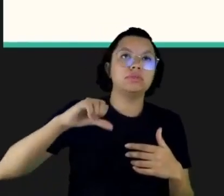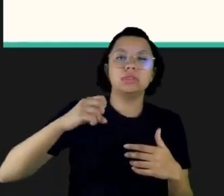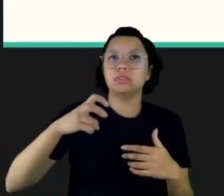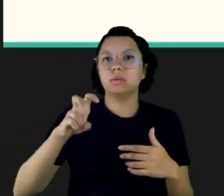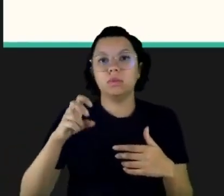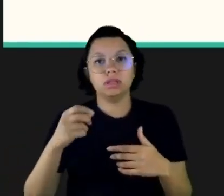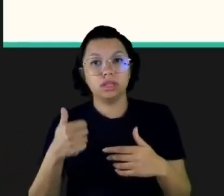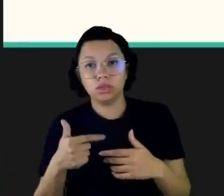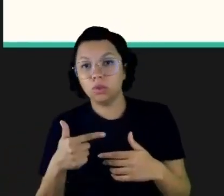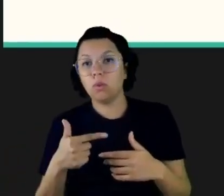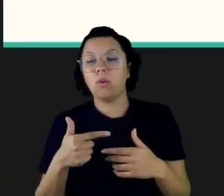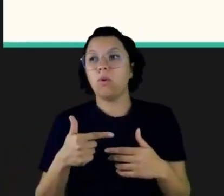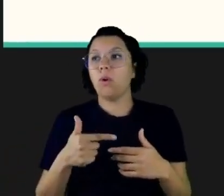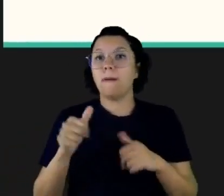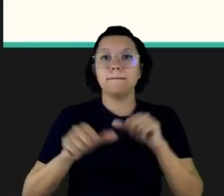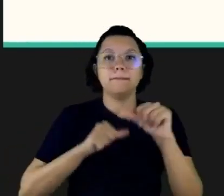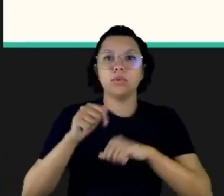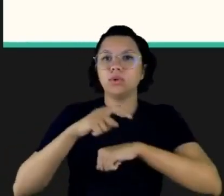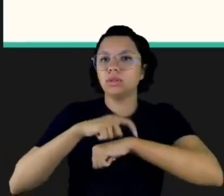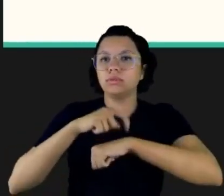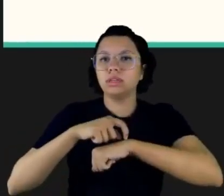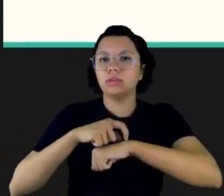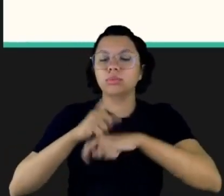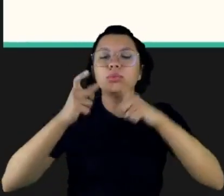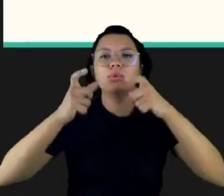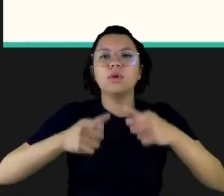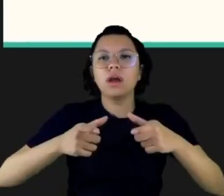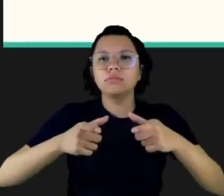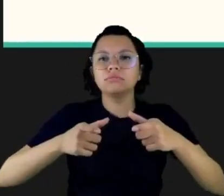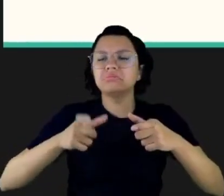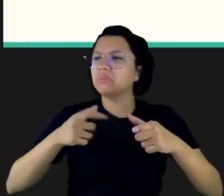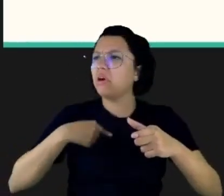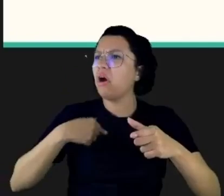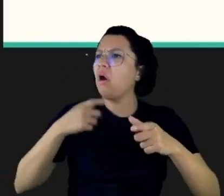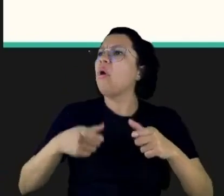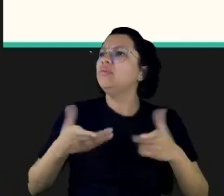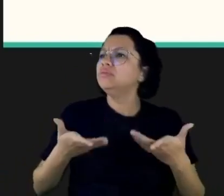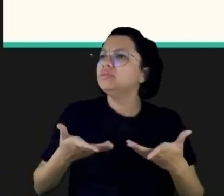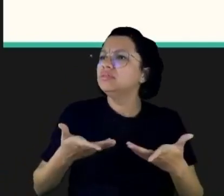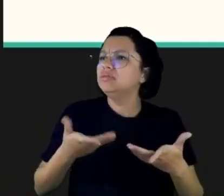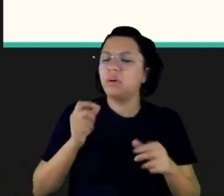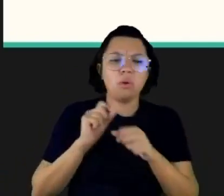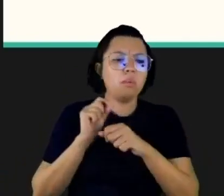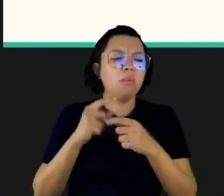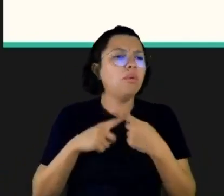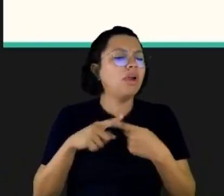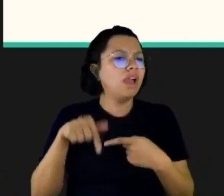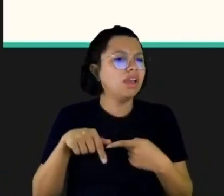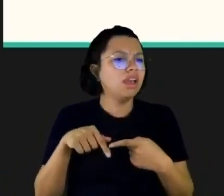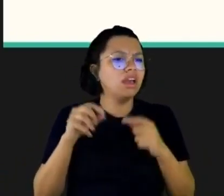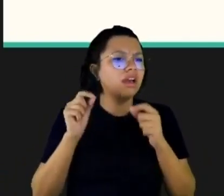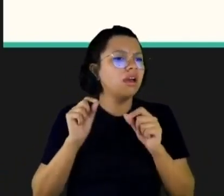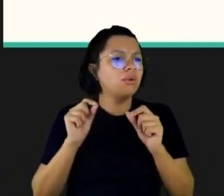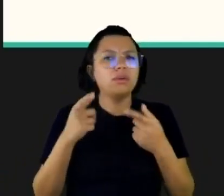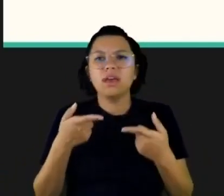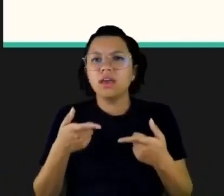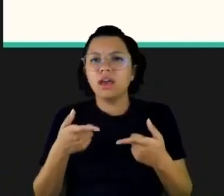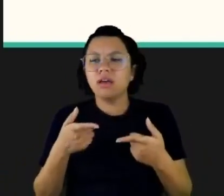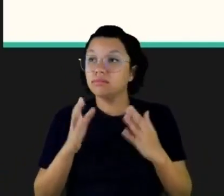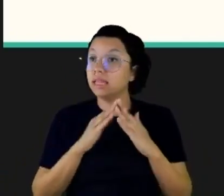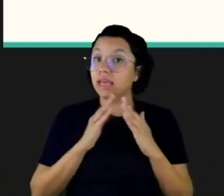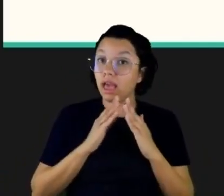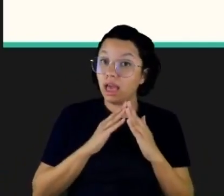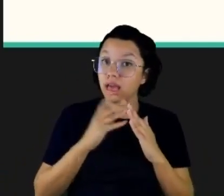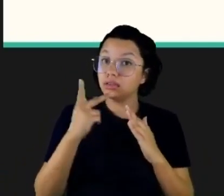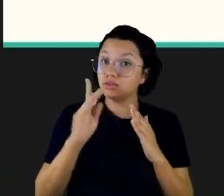a localização no espaço. Ele fala, onde que eu estou? O que que eu estou fazendo aqui? Por que que eu estou aqui? Pai, o senhor está em casa, aqui é a casa. Não, aqui não é